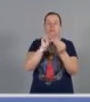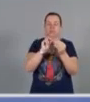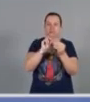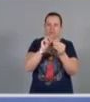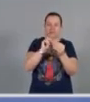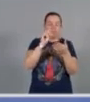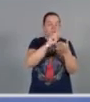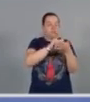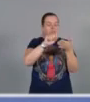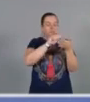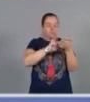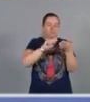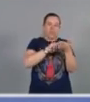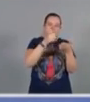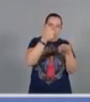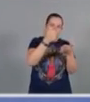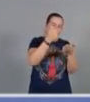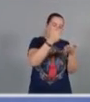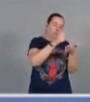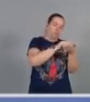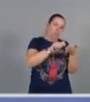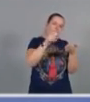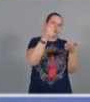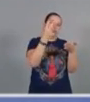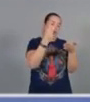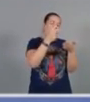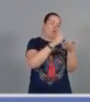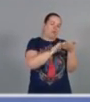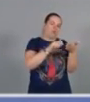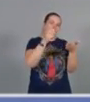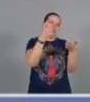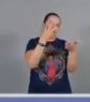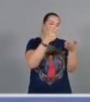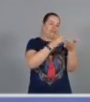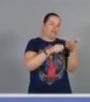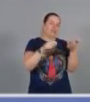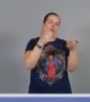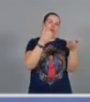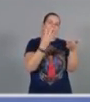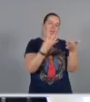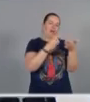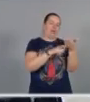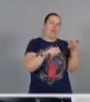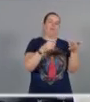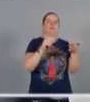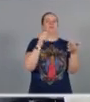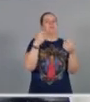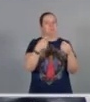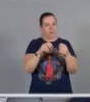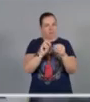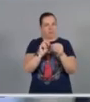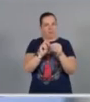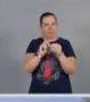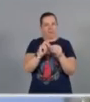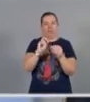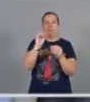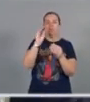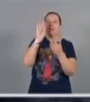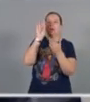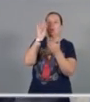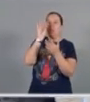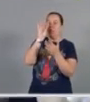que na hora que você foi escovar os dentes Padre Vai demorar para eu achar não importa você tem muito tempo para isso não